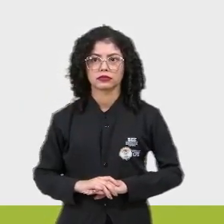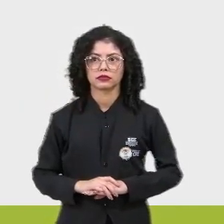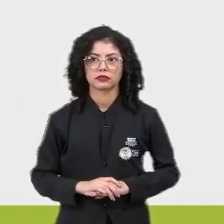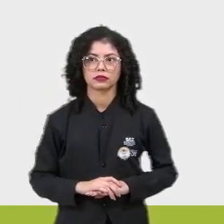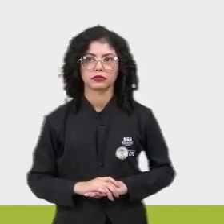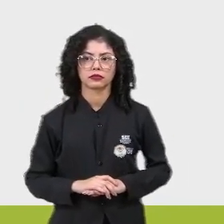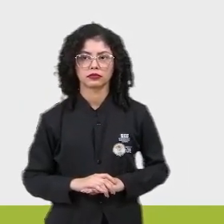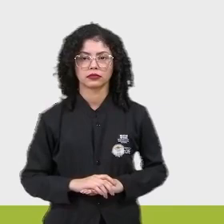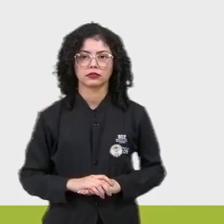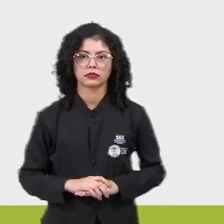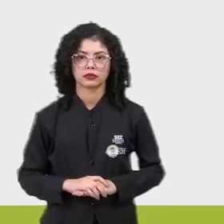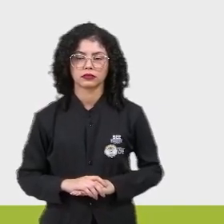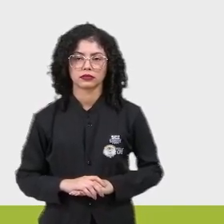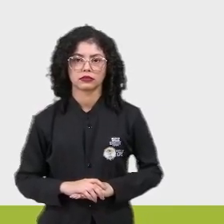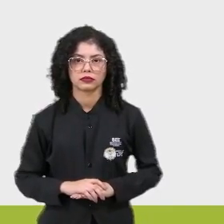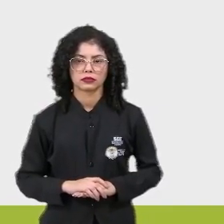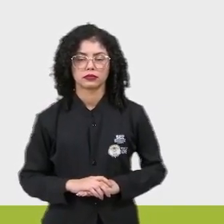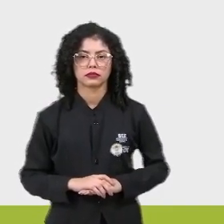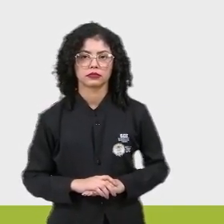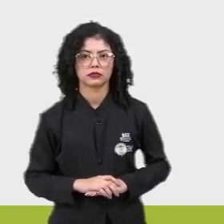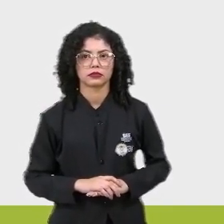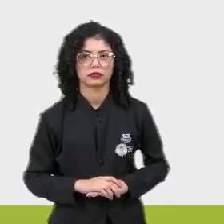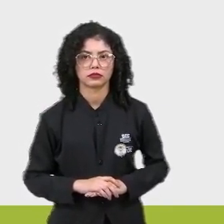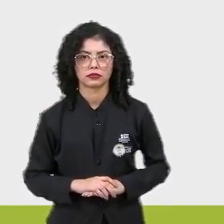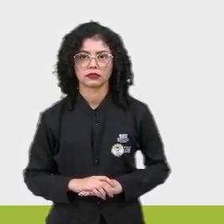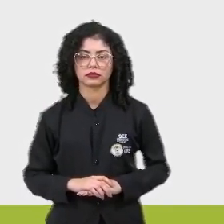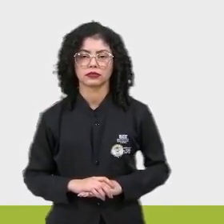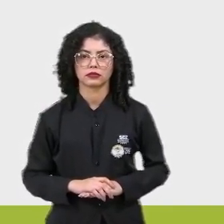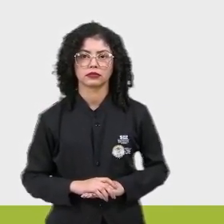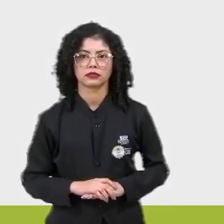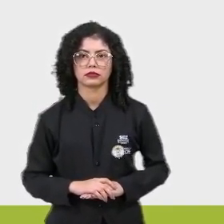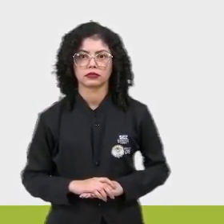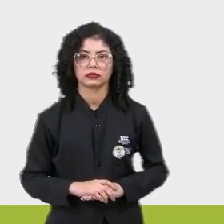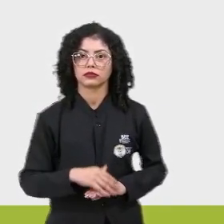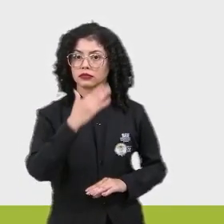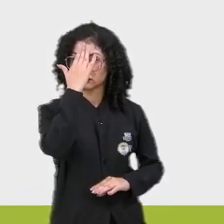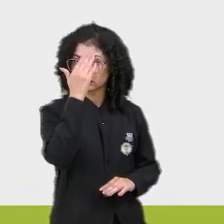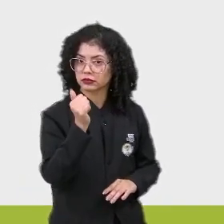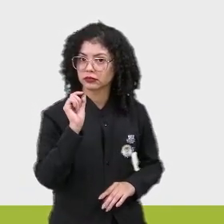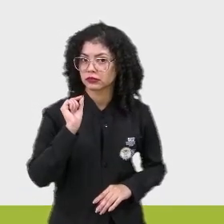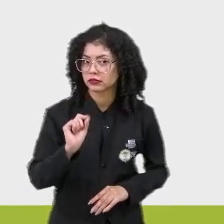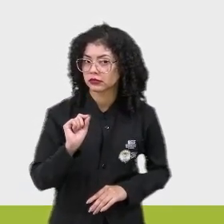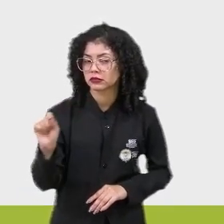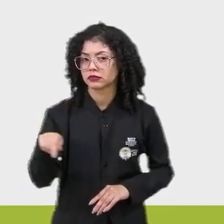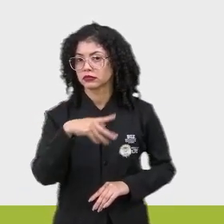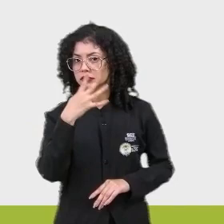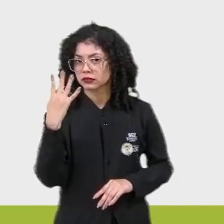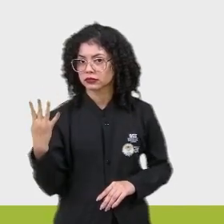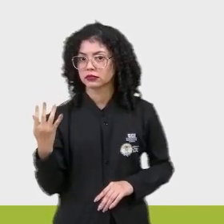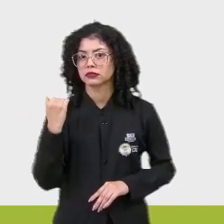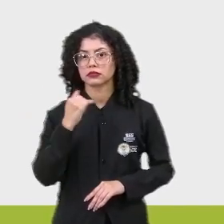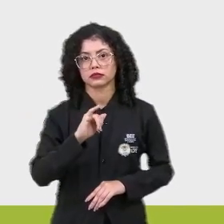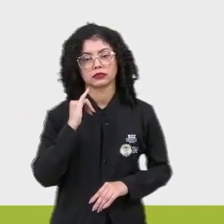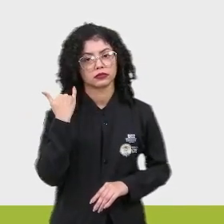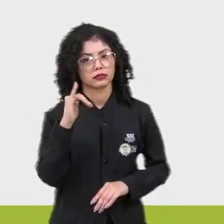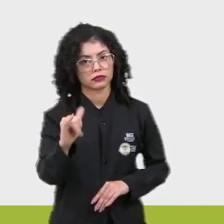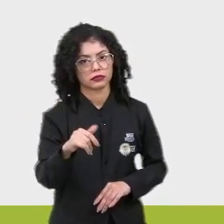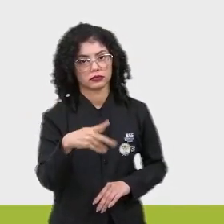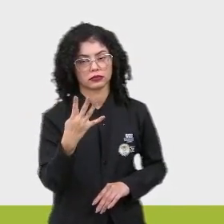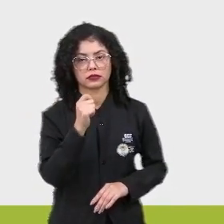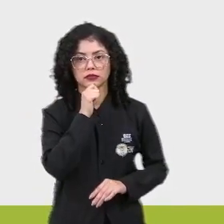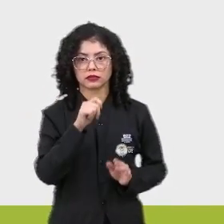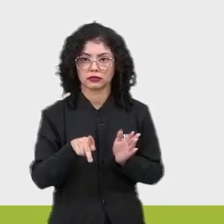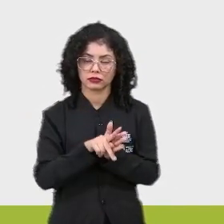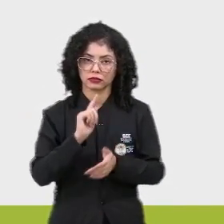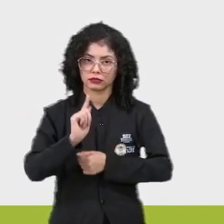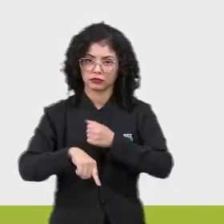à quantidade de elétrons. Sabemos que a quantidade de elétrons de um